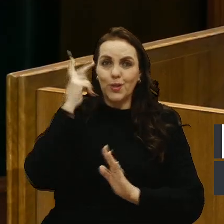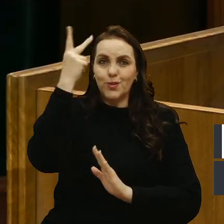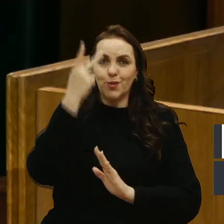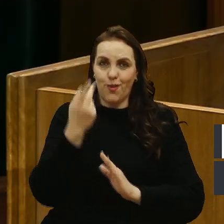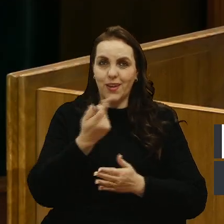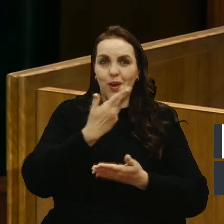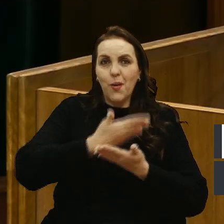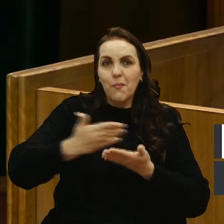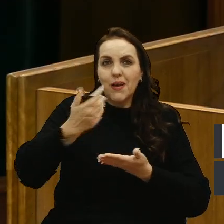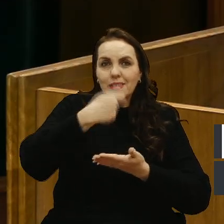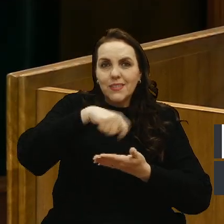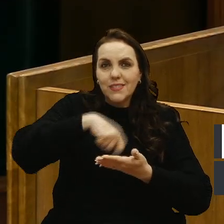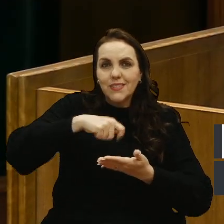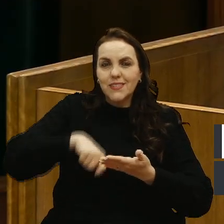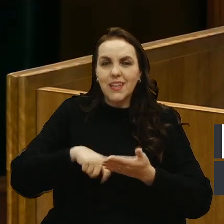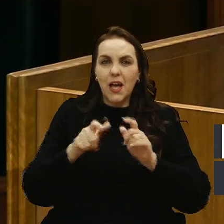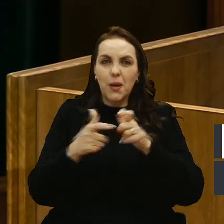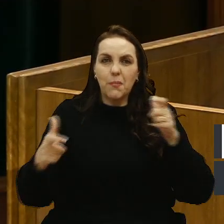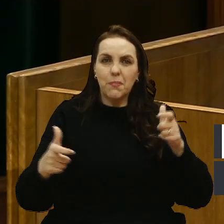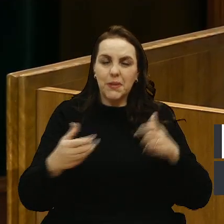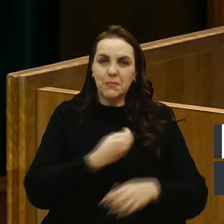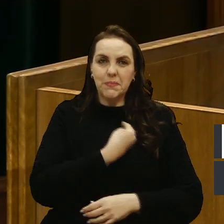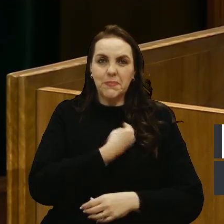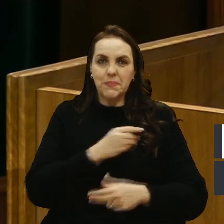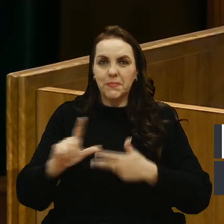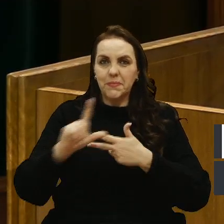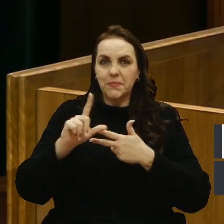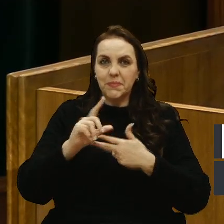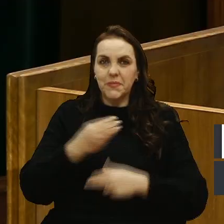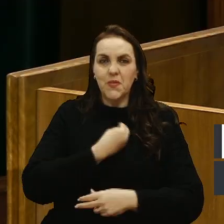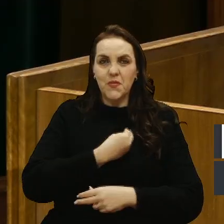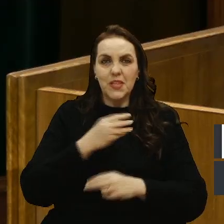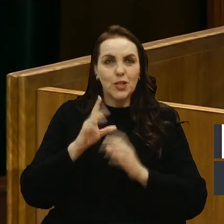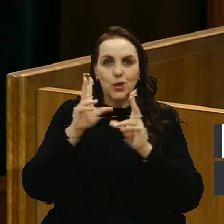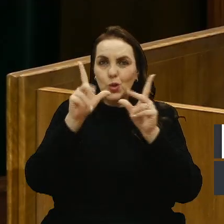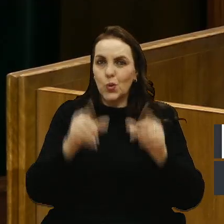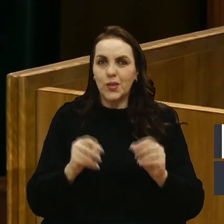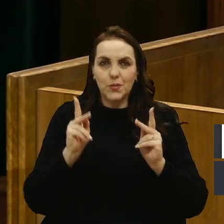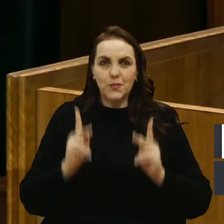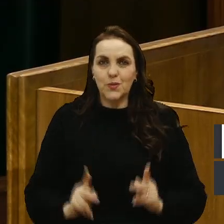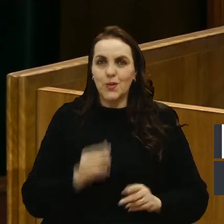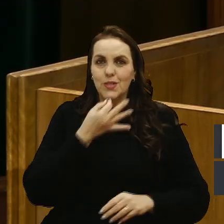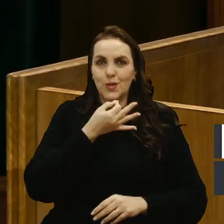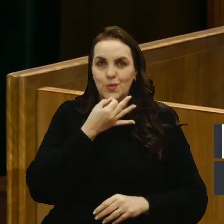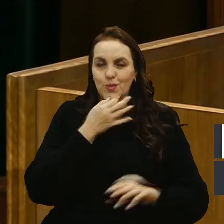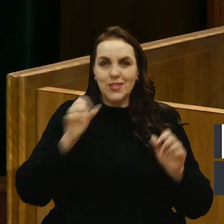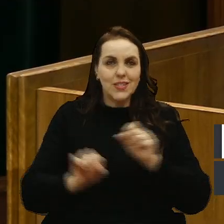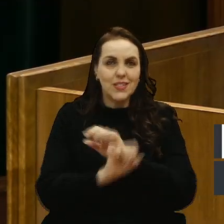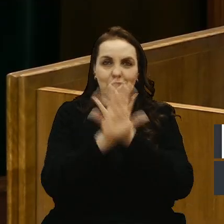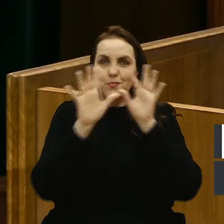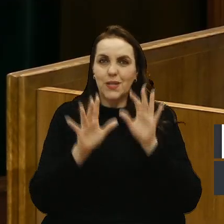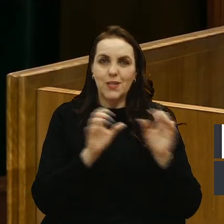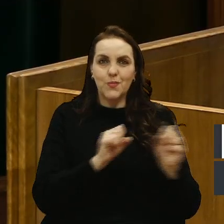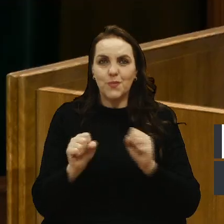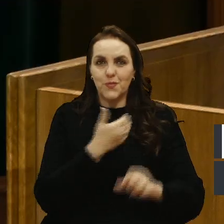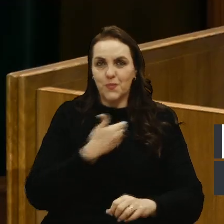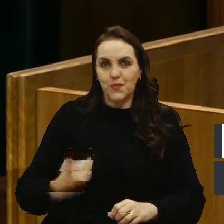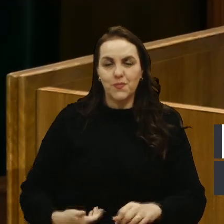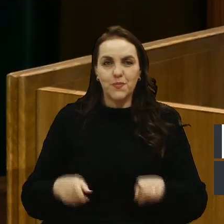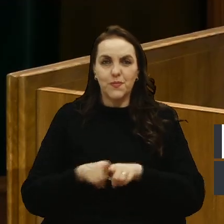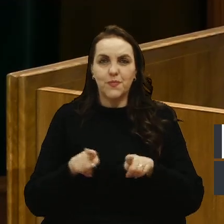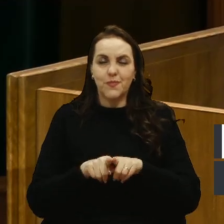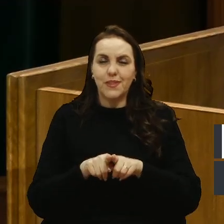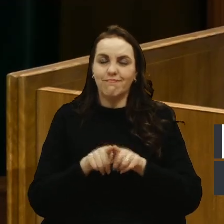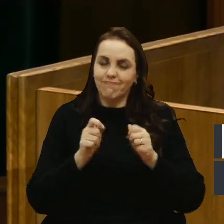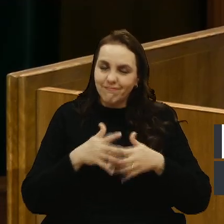um capítulo que amplia a presença do Legislativo na vida dos caxienses e fortalece ainda mais a transparência do poder público. Por isso, é com